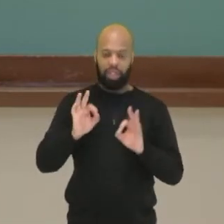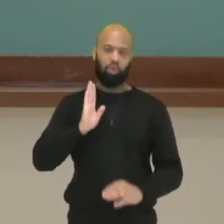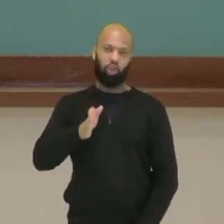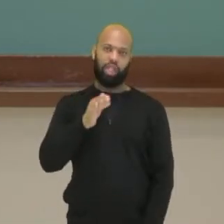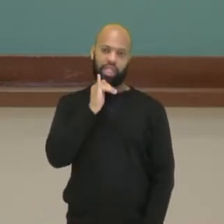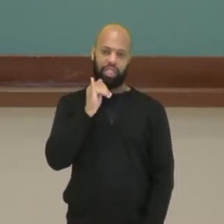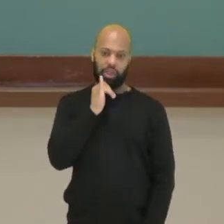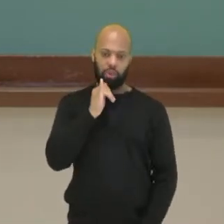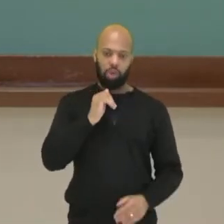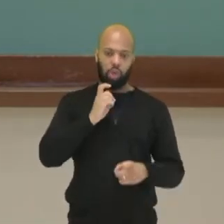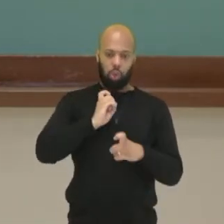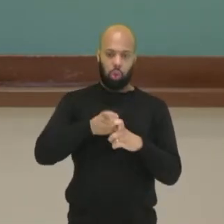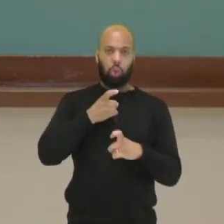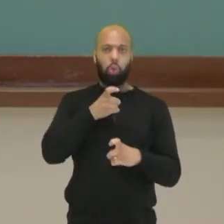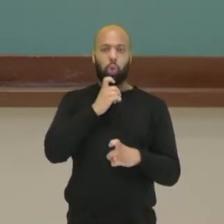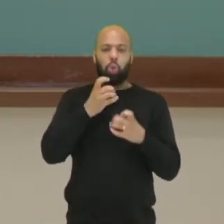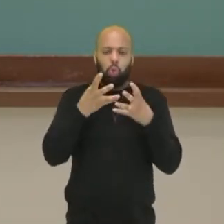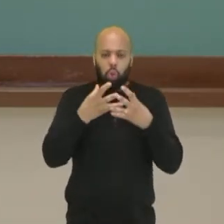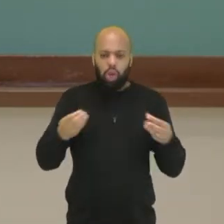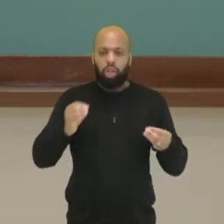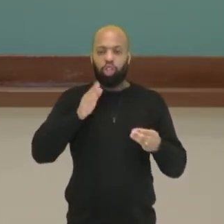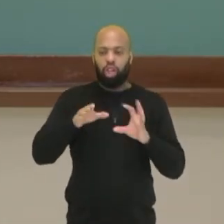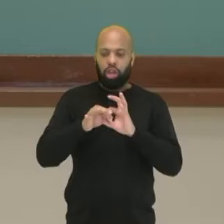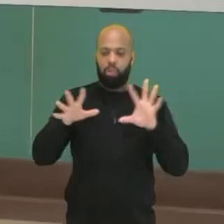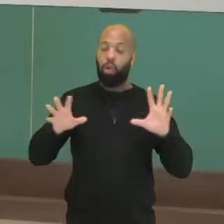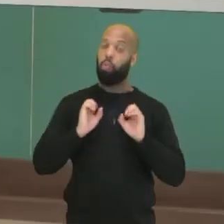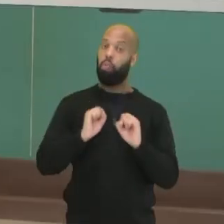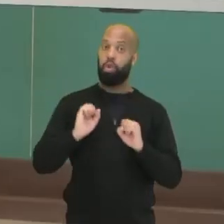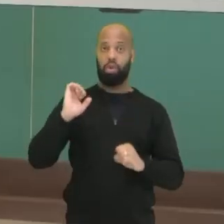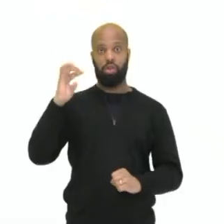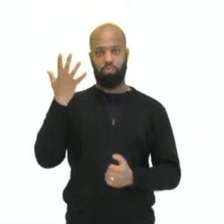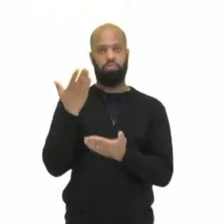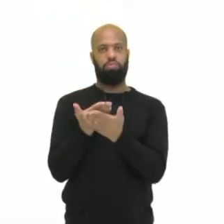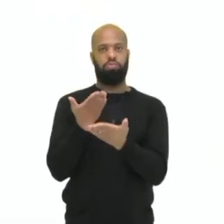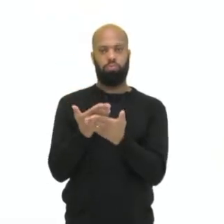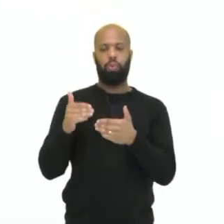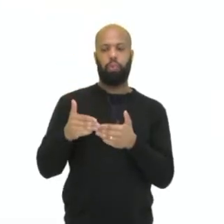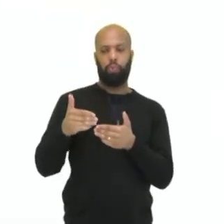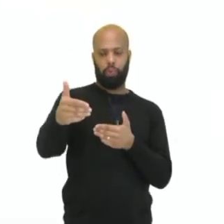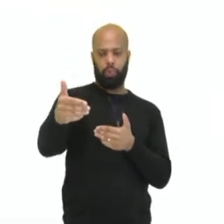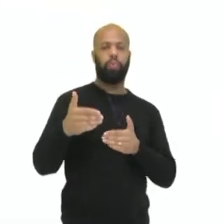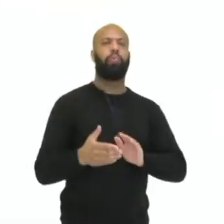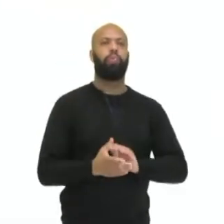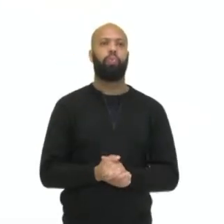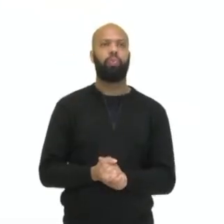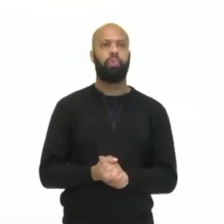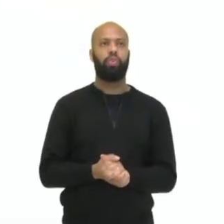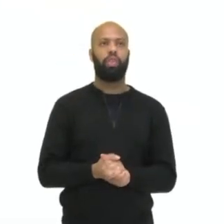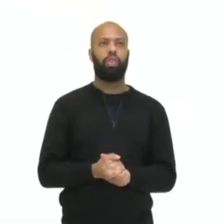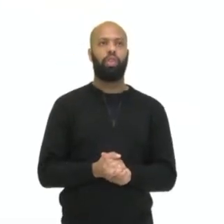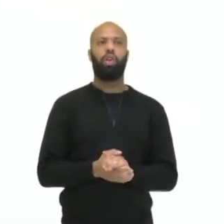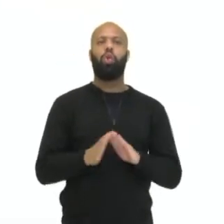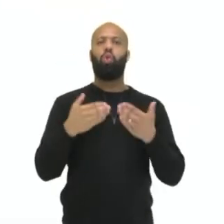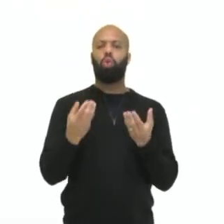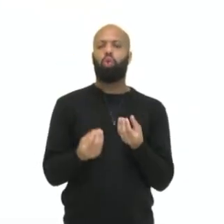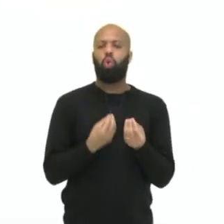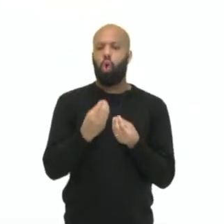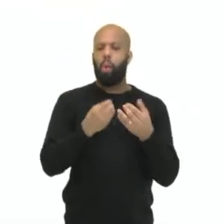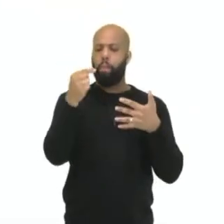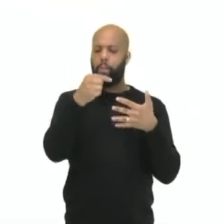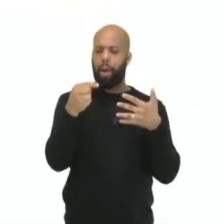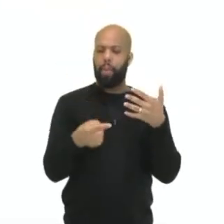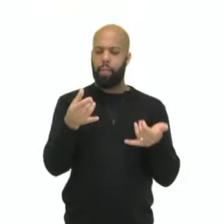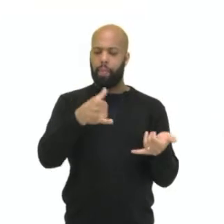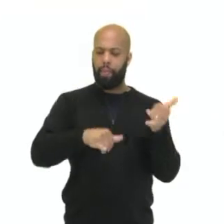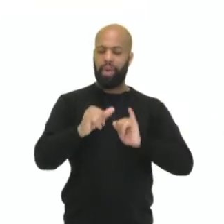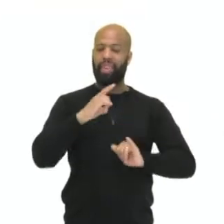liberou alguma coisa. Não, pode ser, né, gente? Então tudo isso está sendo estudado. Mas se liga lá, gente. Como os elementos químicos encontrados nos